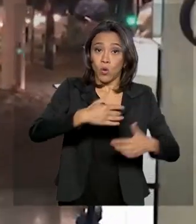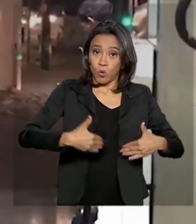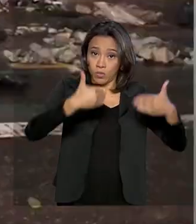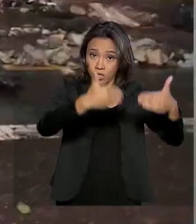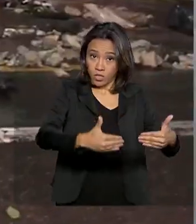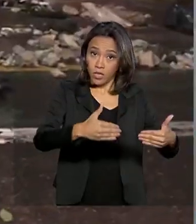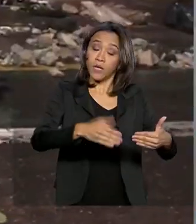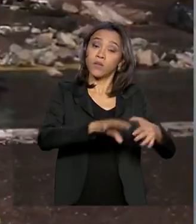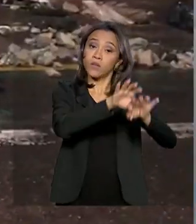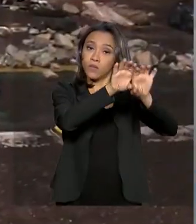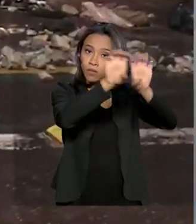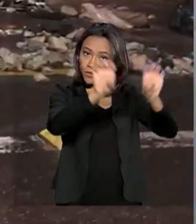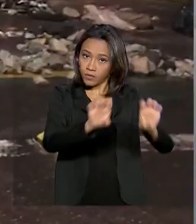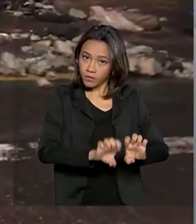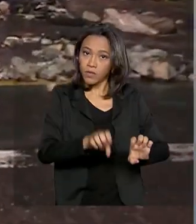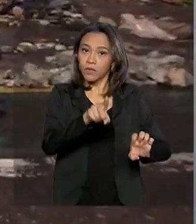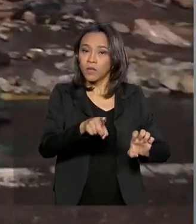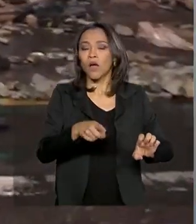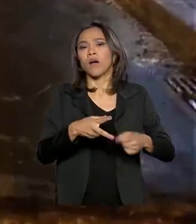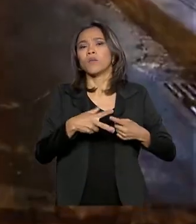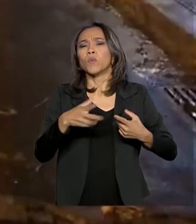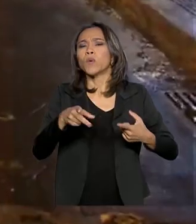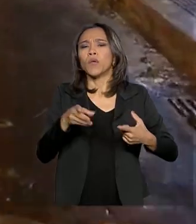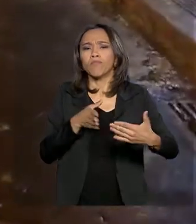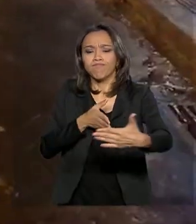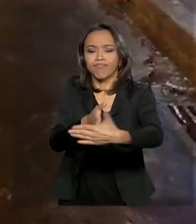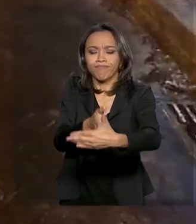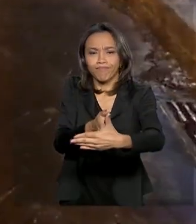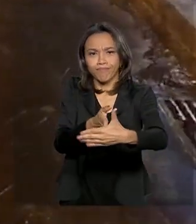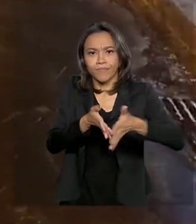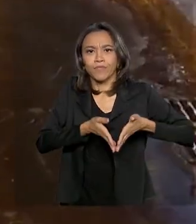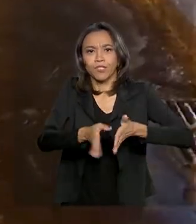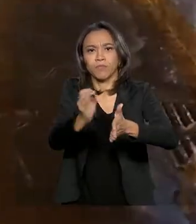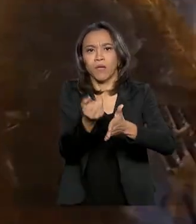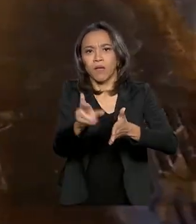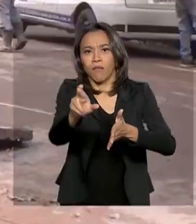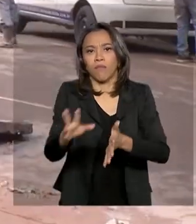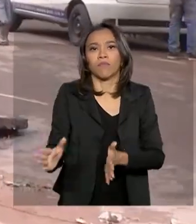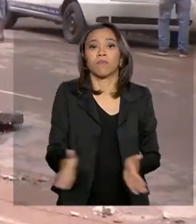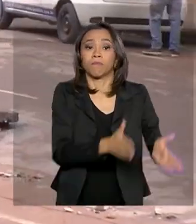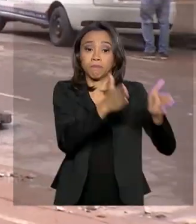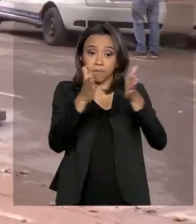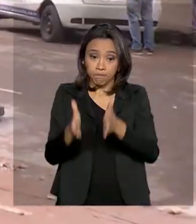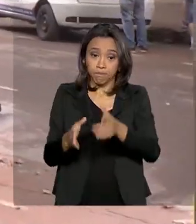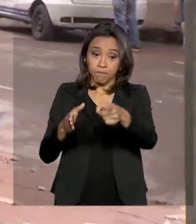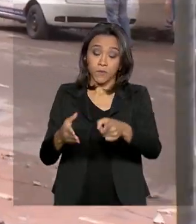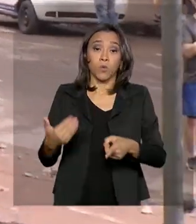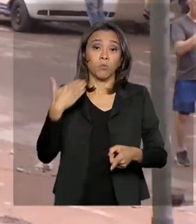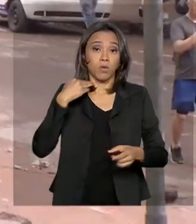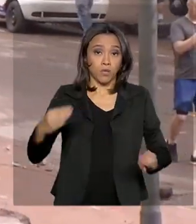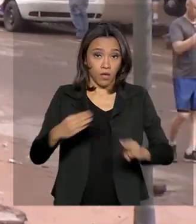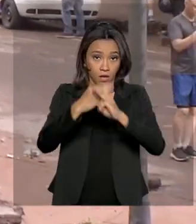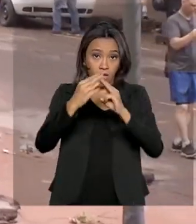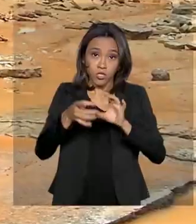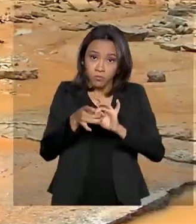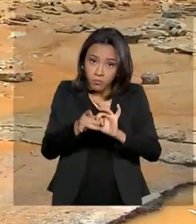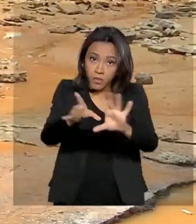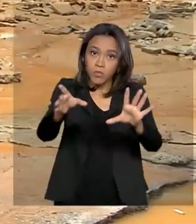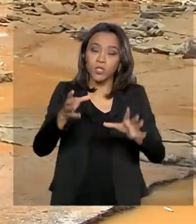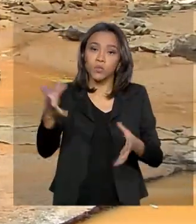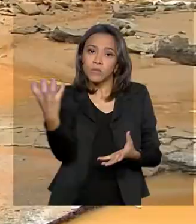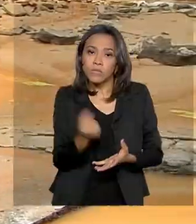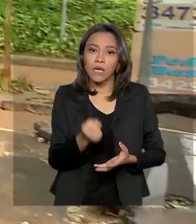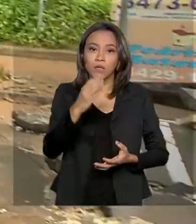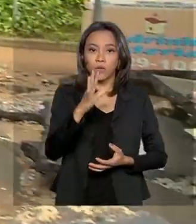atua na liberação de rodovias bloqueadas. Já a Caixa Econômica Federal liberou o saque do FGTS para os